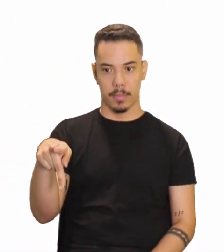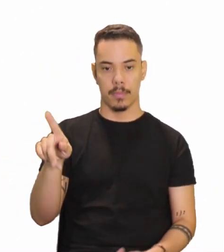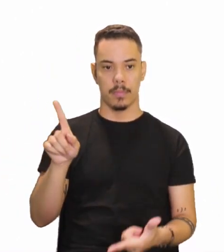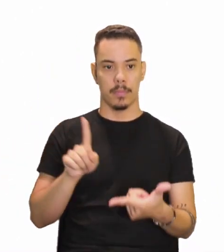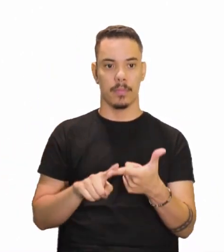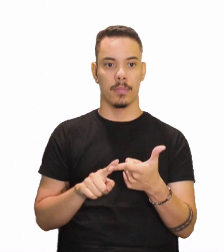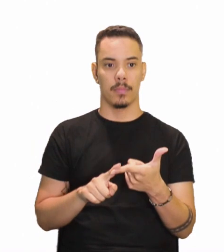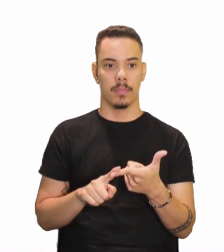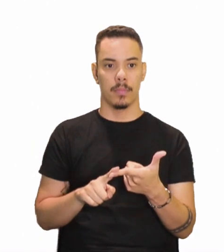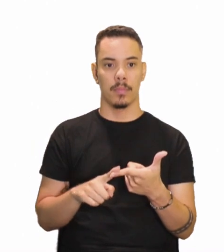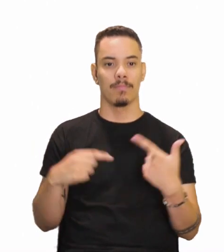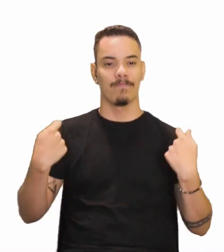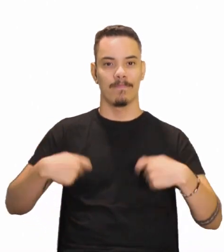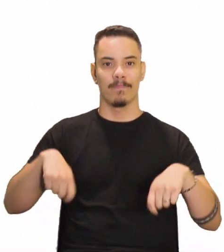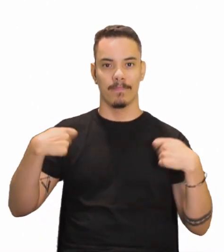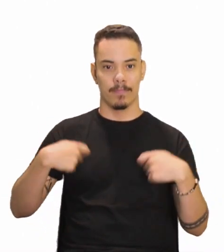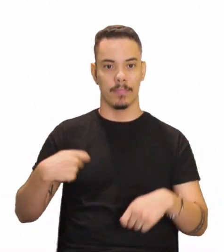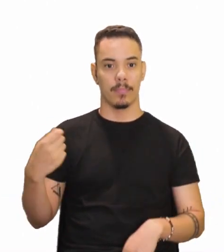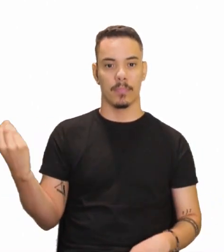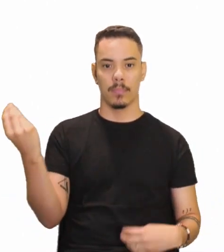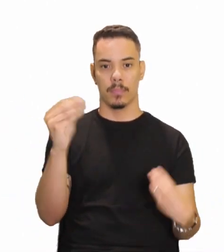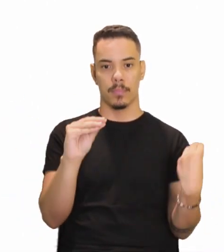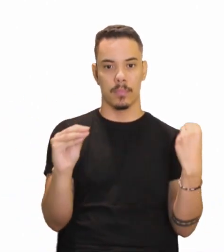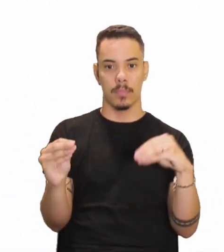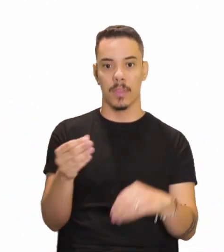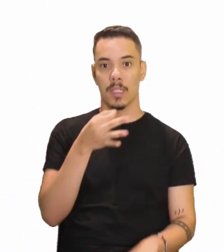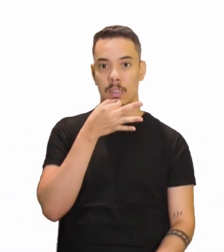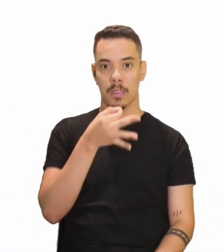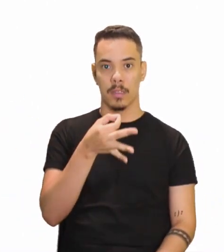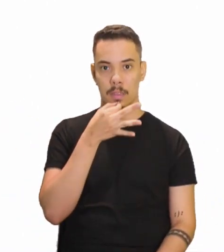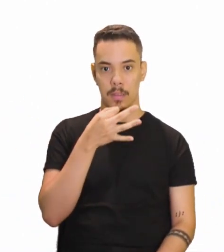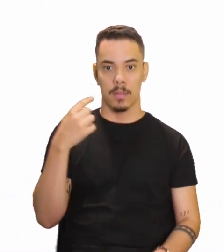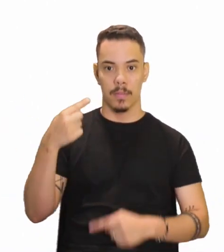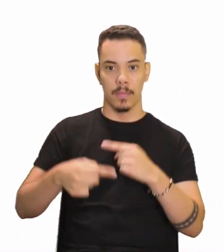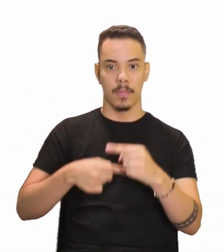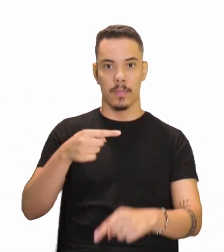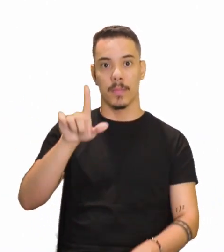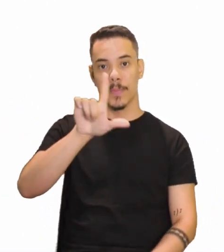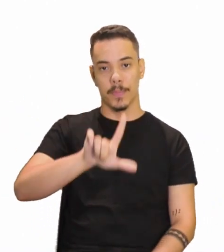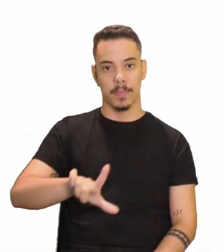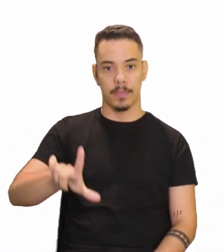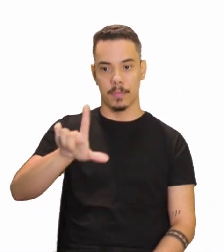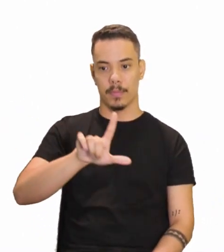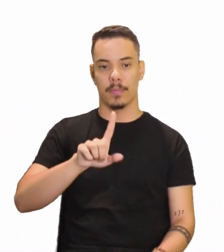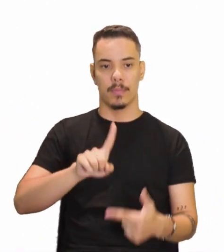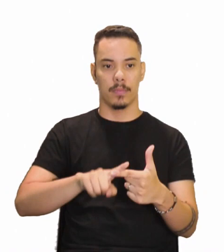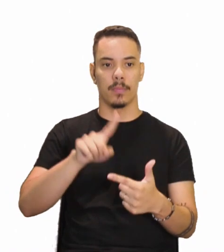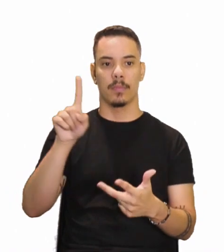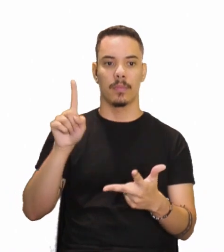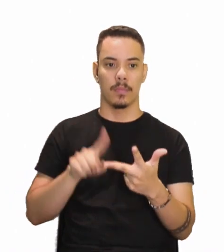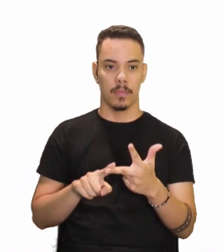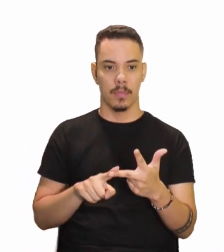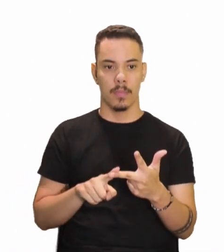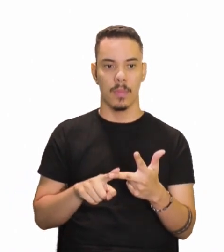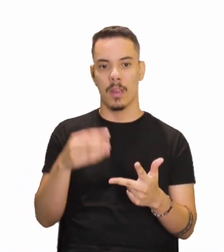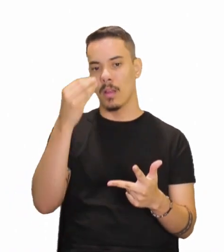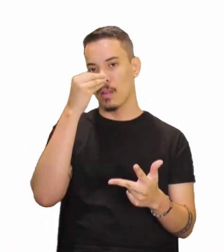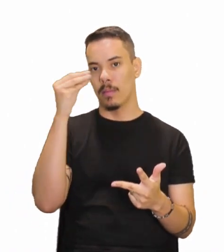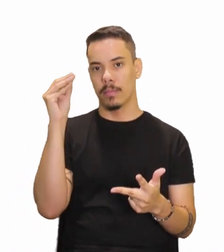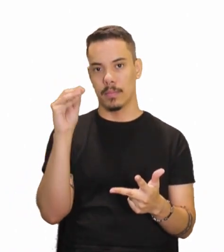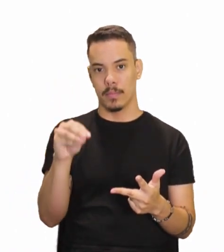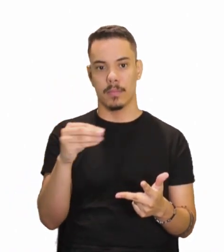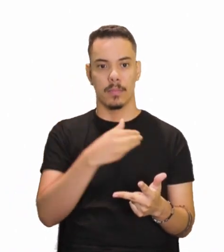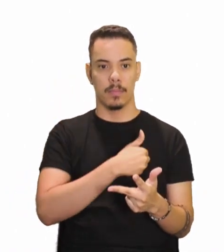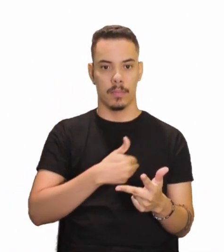B necessidade de atualização críticas de plástico da literatura eu sei